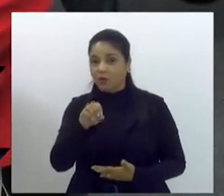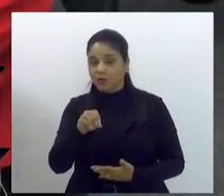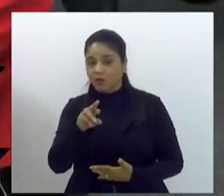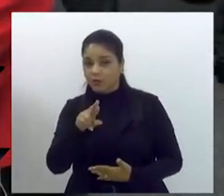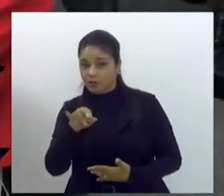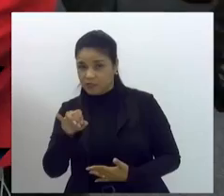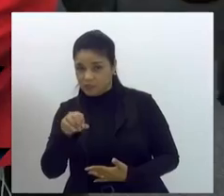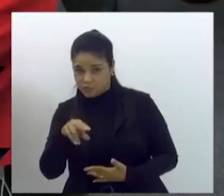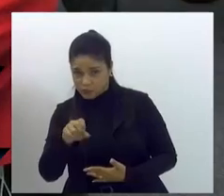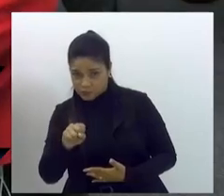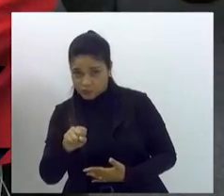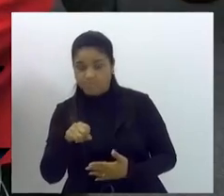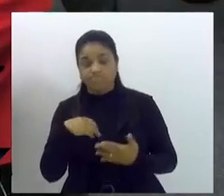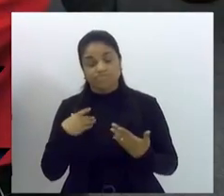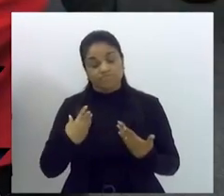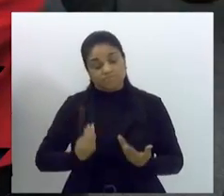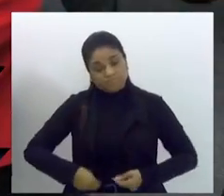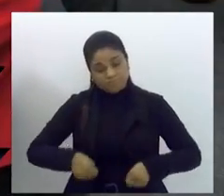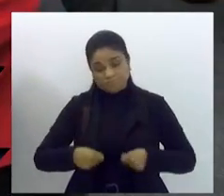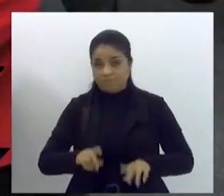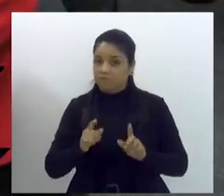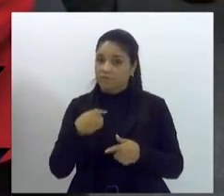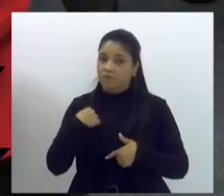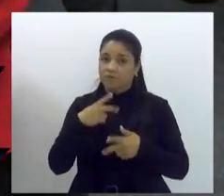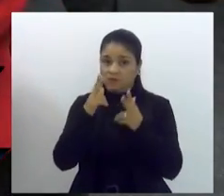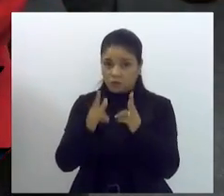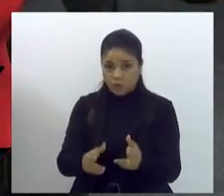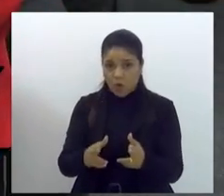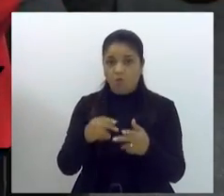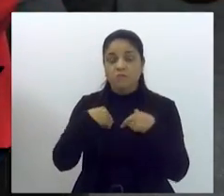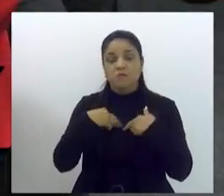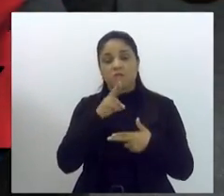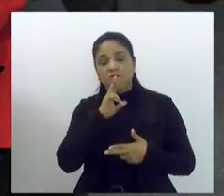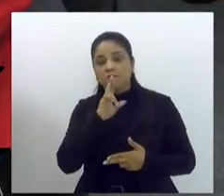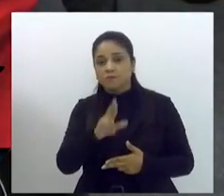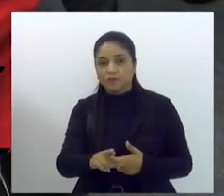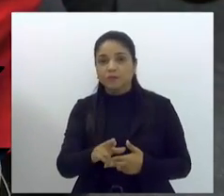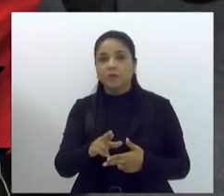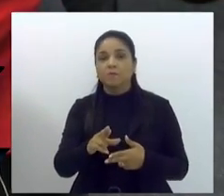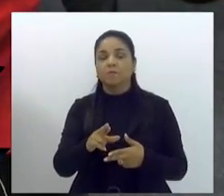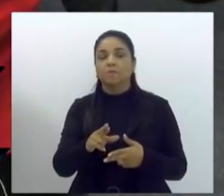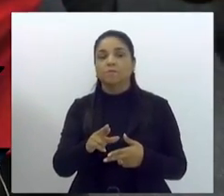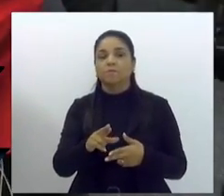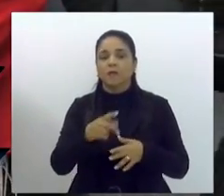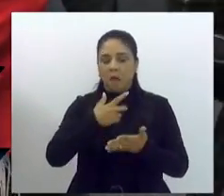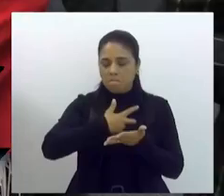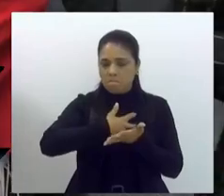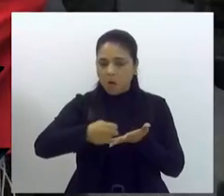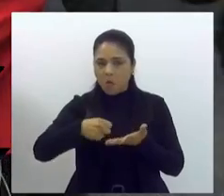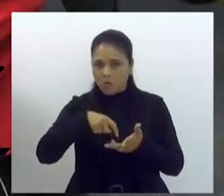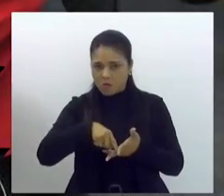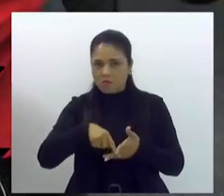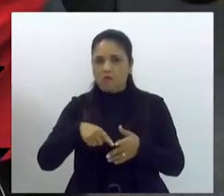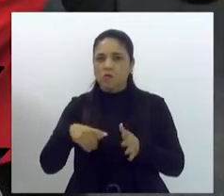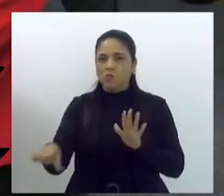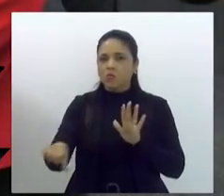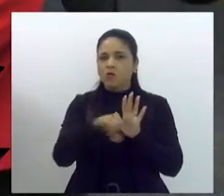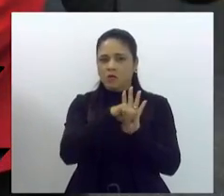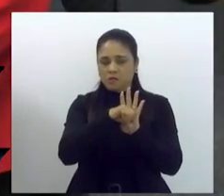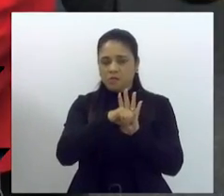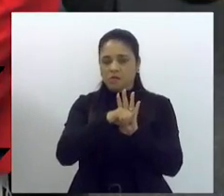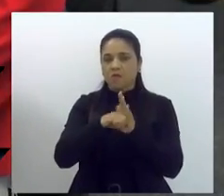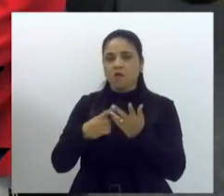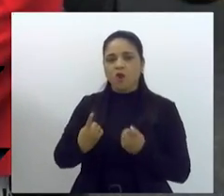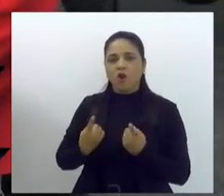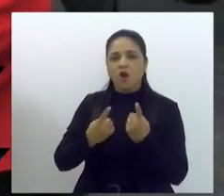temos que fazer a mesma coisa aqui que essas pessoas também tenham que responder pelo pela truculência contra o mandato